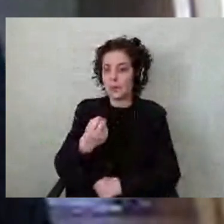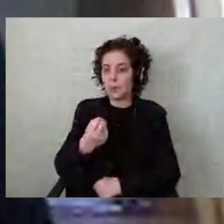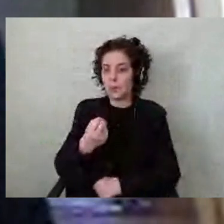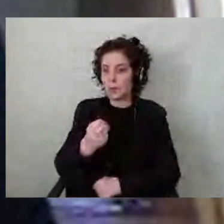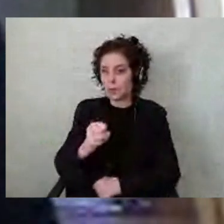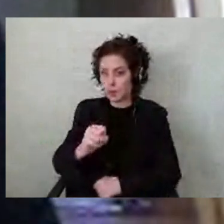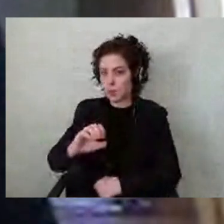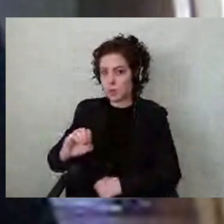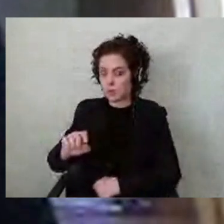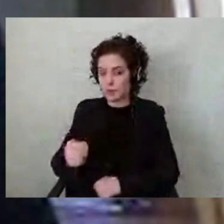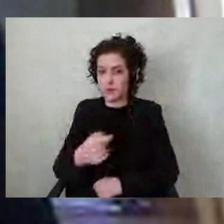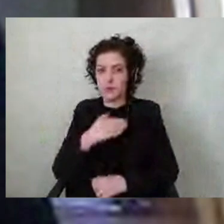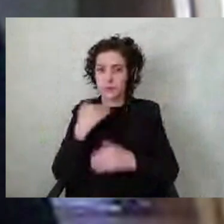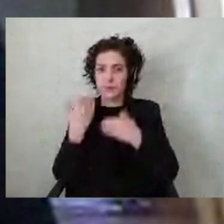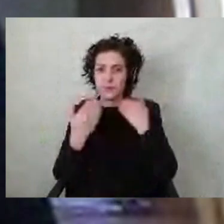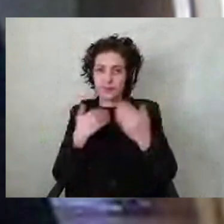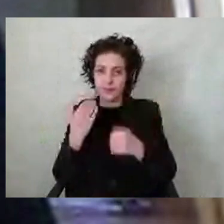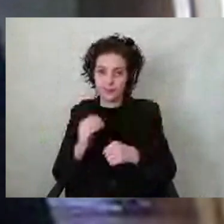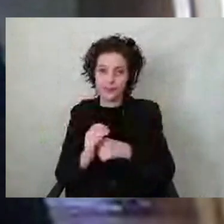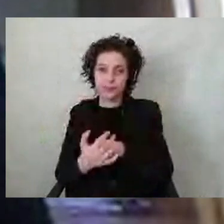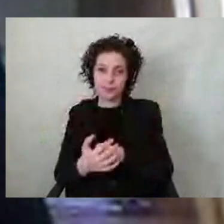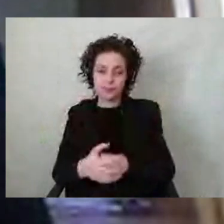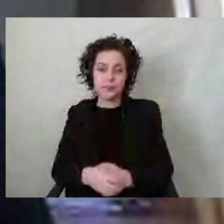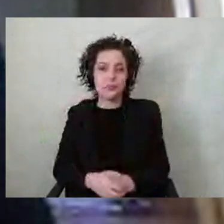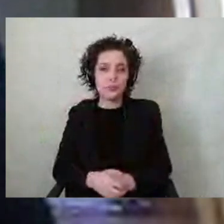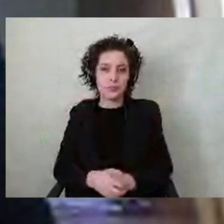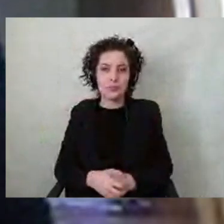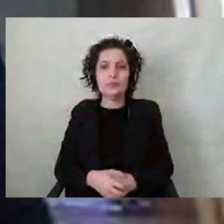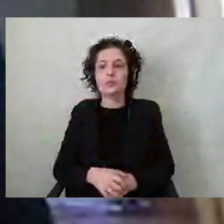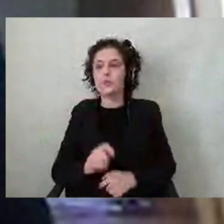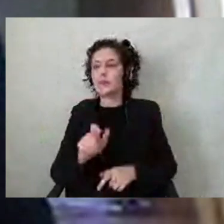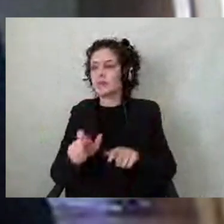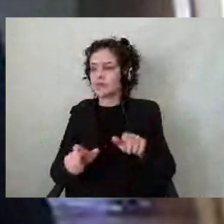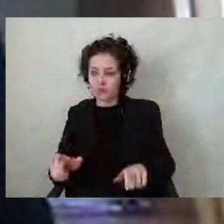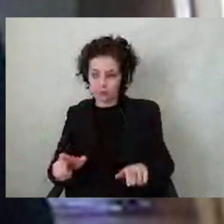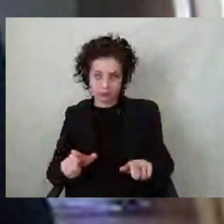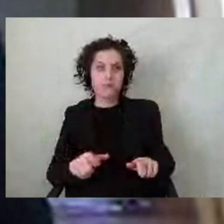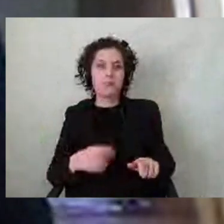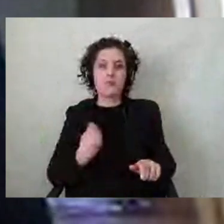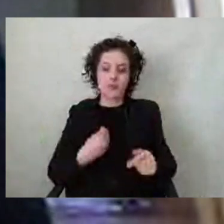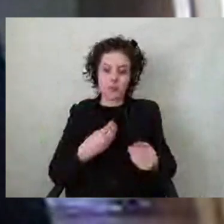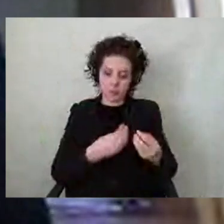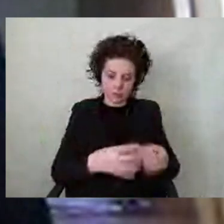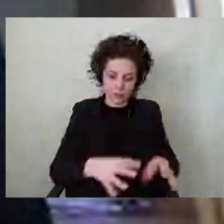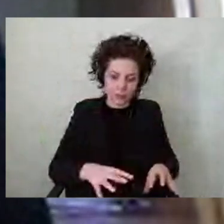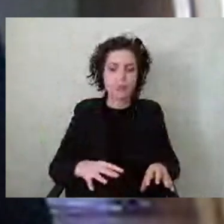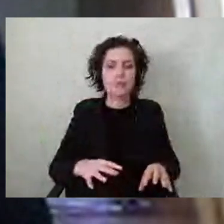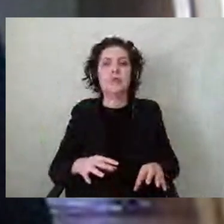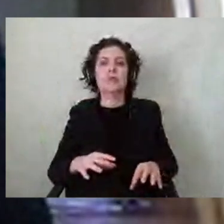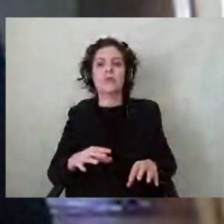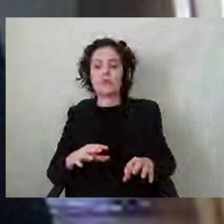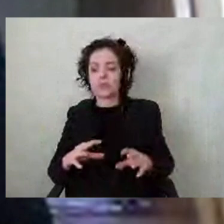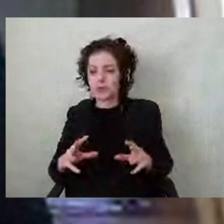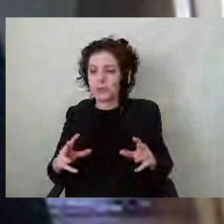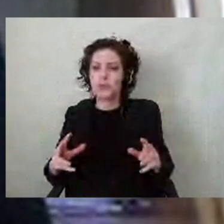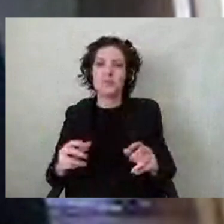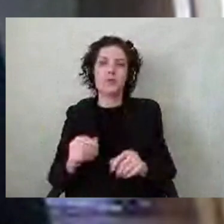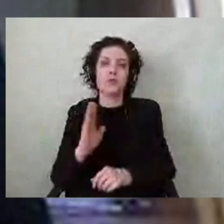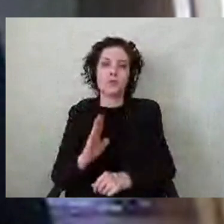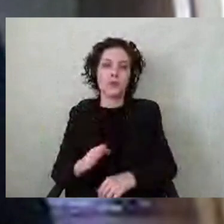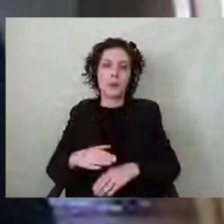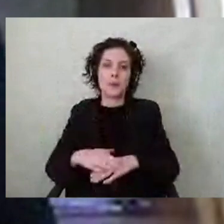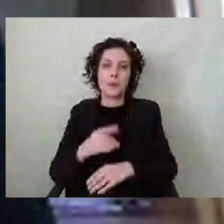Covid-19. Não há quem não tenha sido afetado ou afetada pela pandemia, que chegou ao Brasil há mais de 120